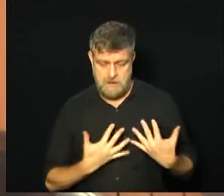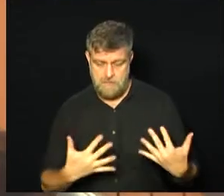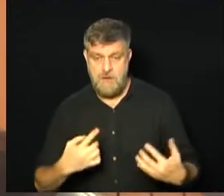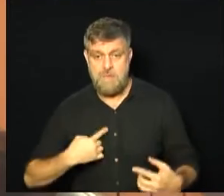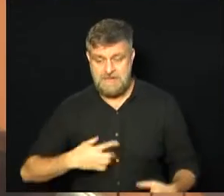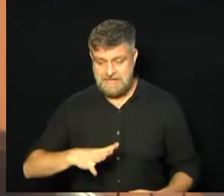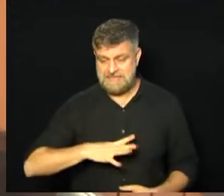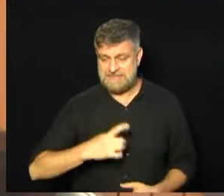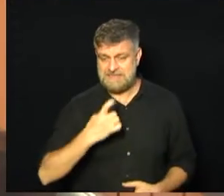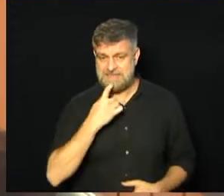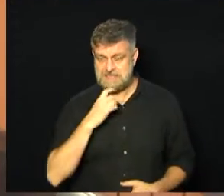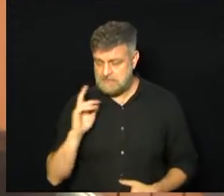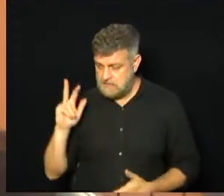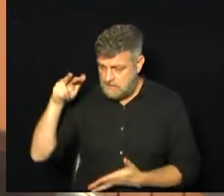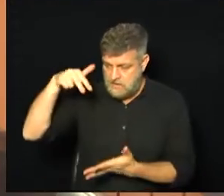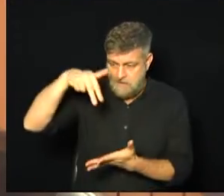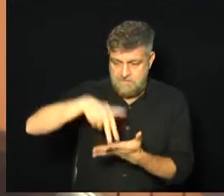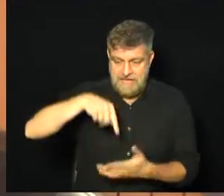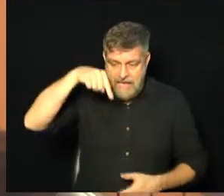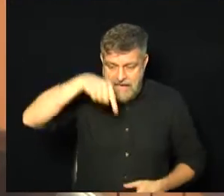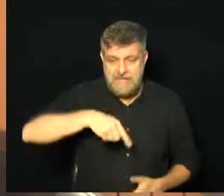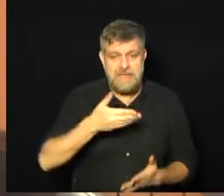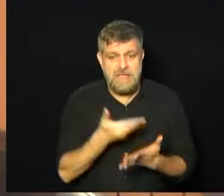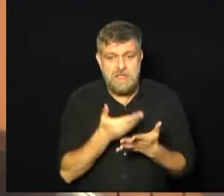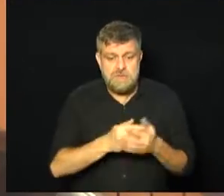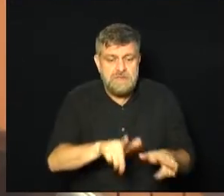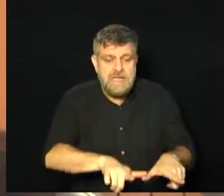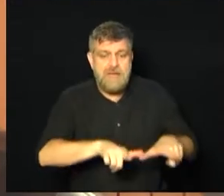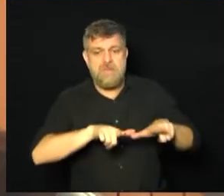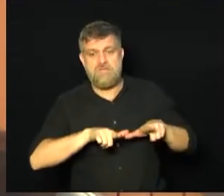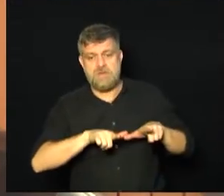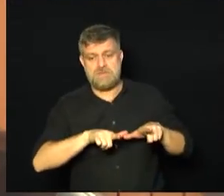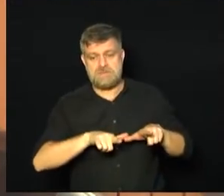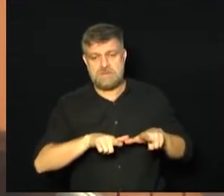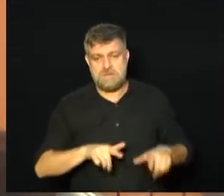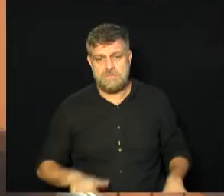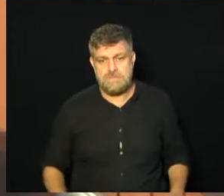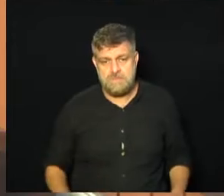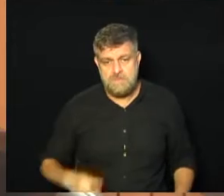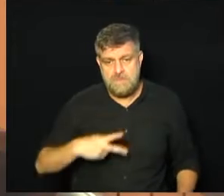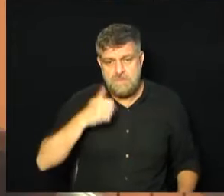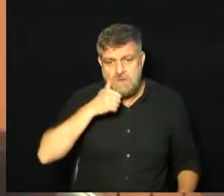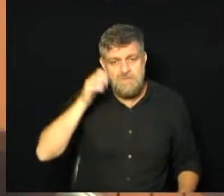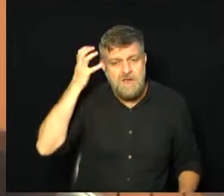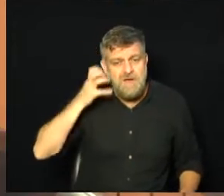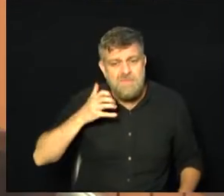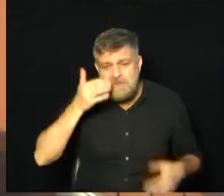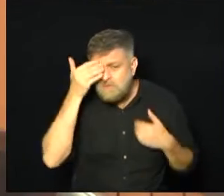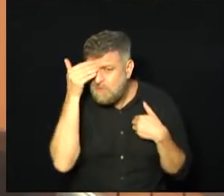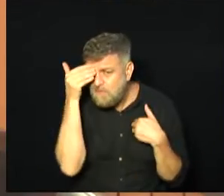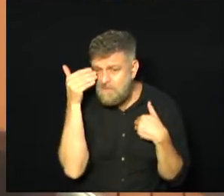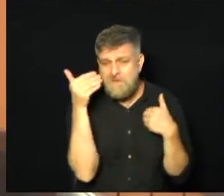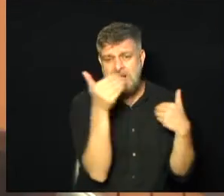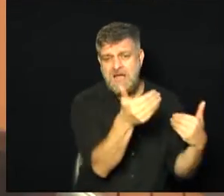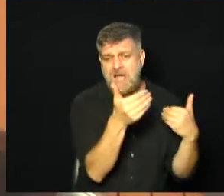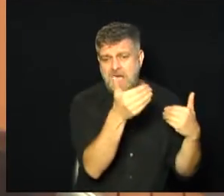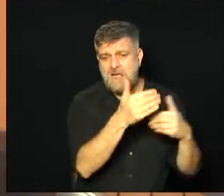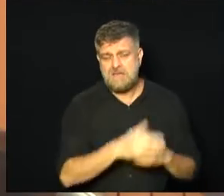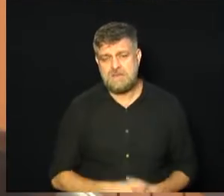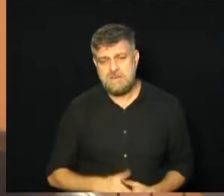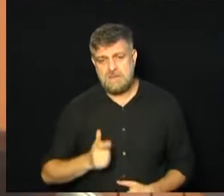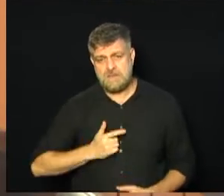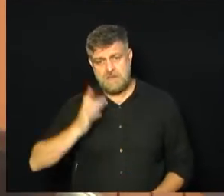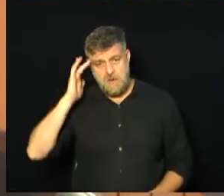acolheu. Eu fiz a minha formação aqui. Então, vereadora Guida, muitíssimo obrigada. E eu acho que a